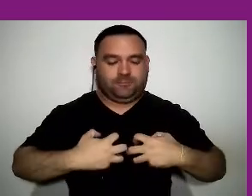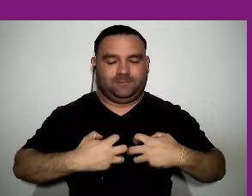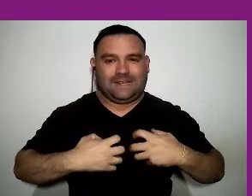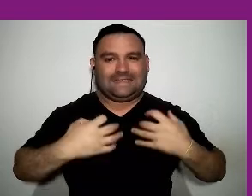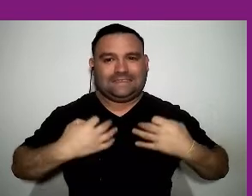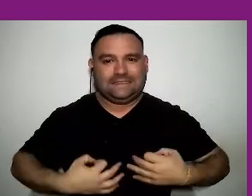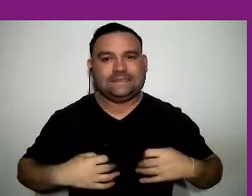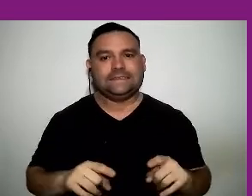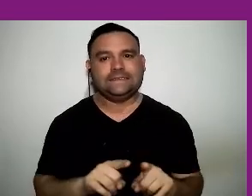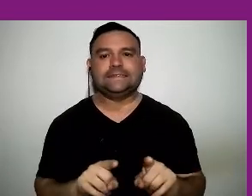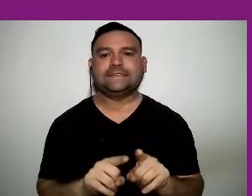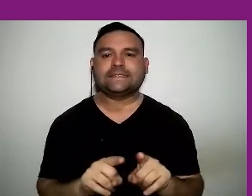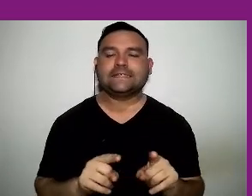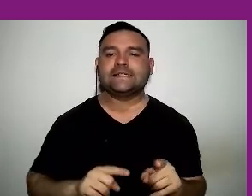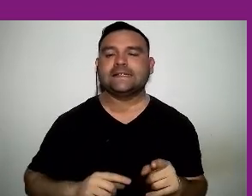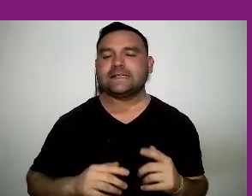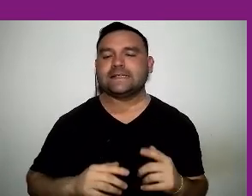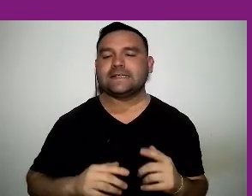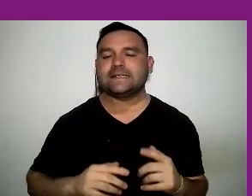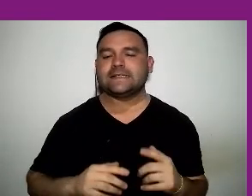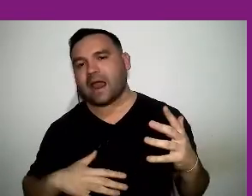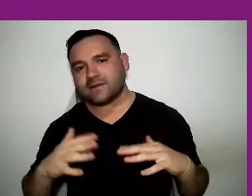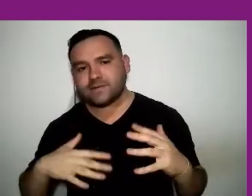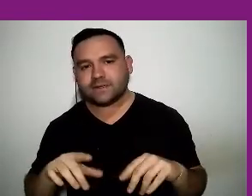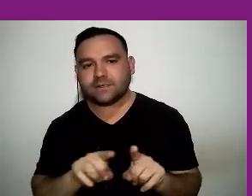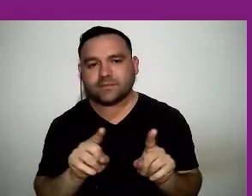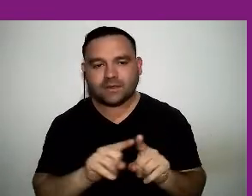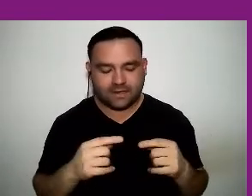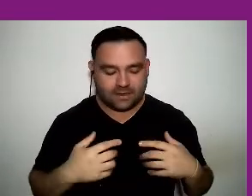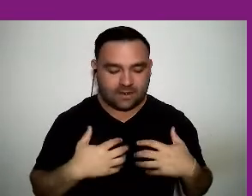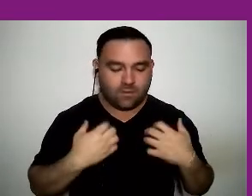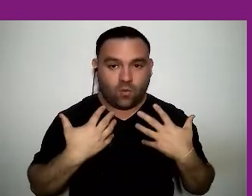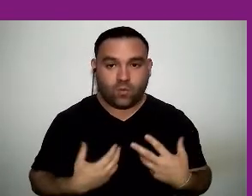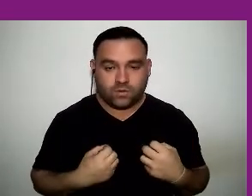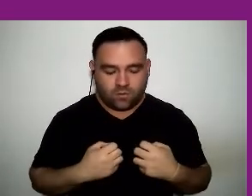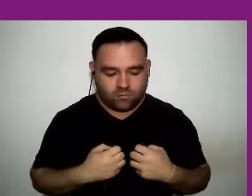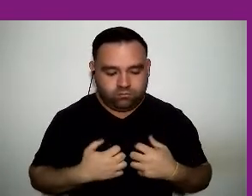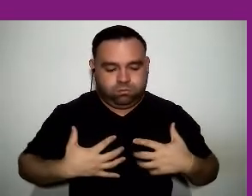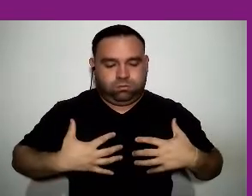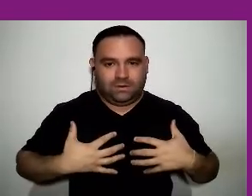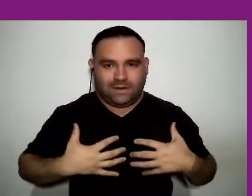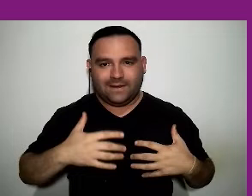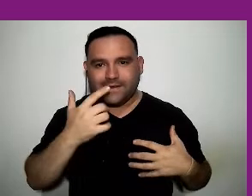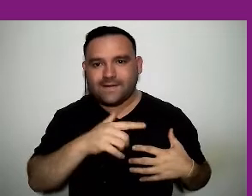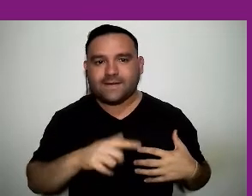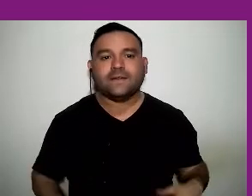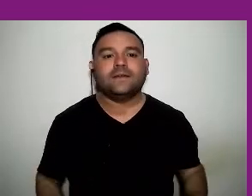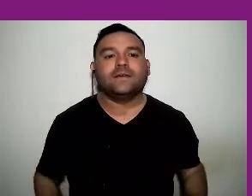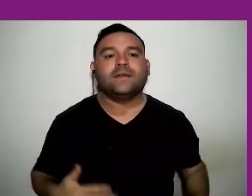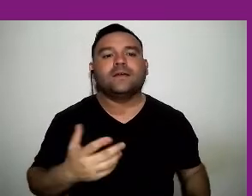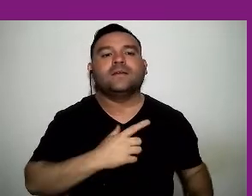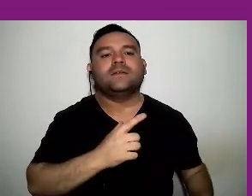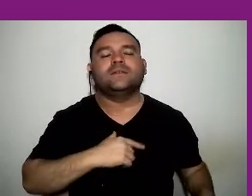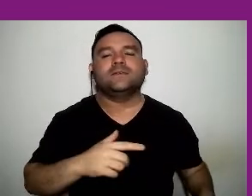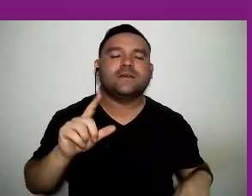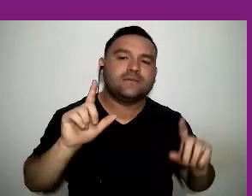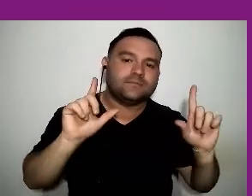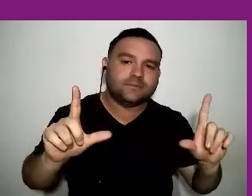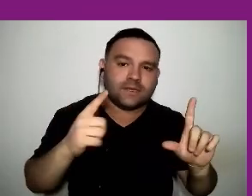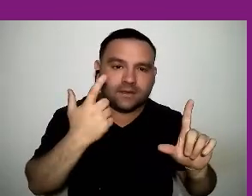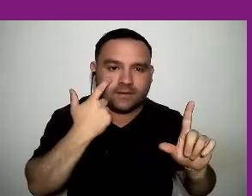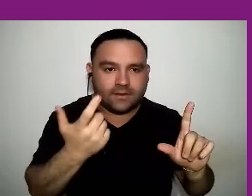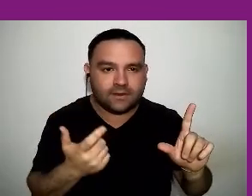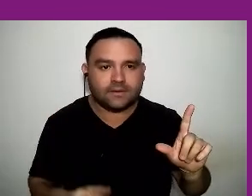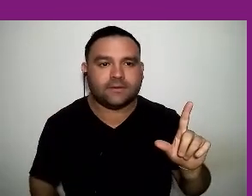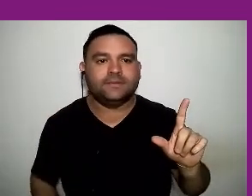mesmo quando esse pulmão despressuriza. Então, aqui eu fiz um painel para a gente ver, né?